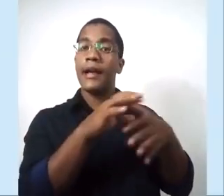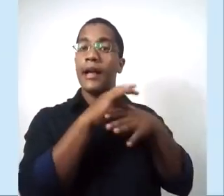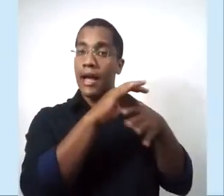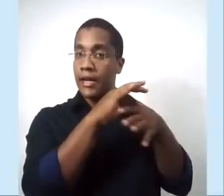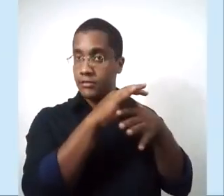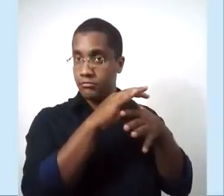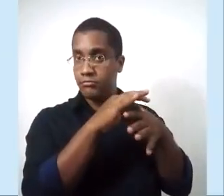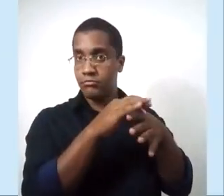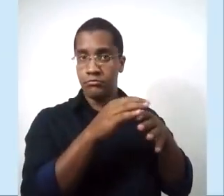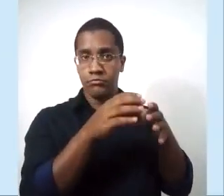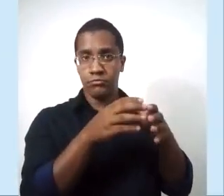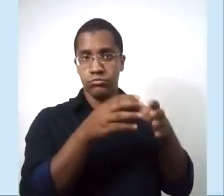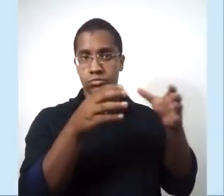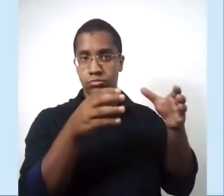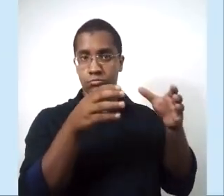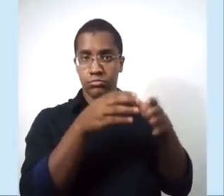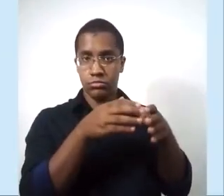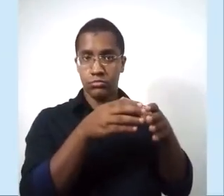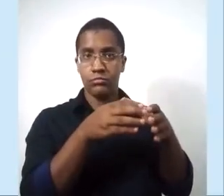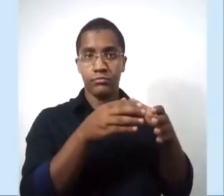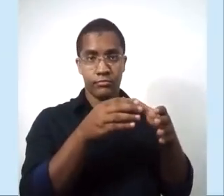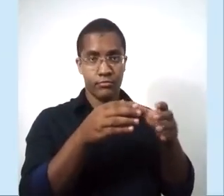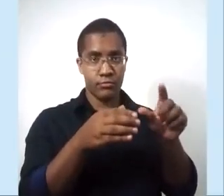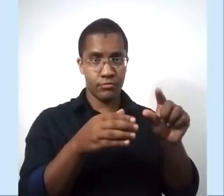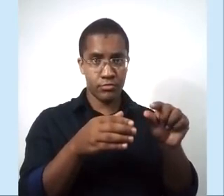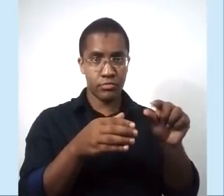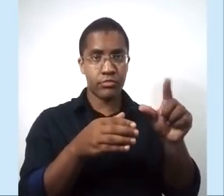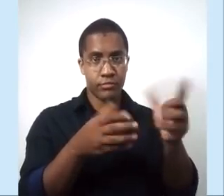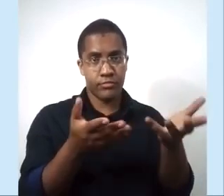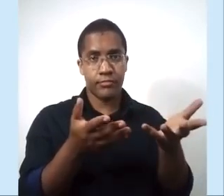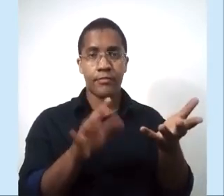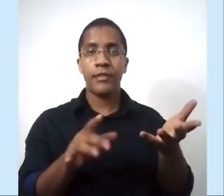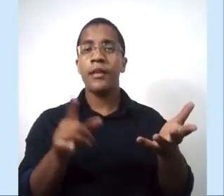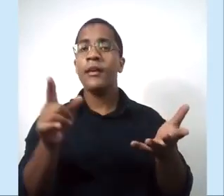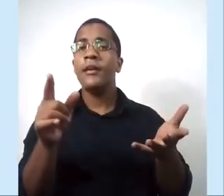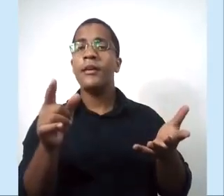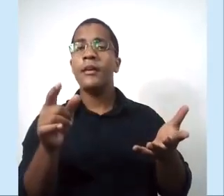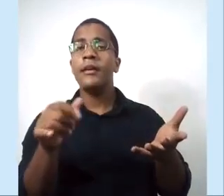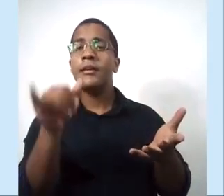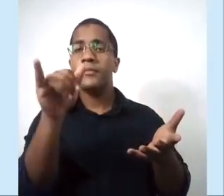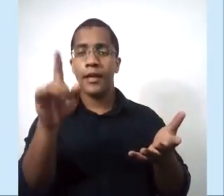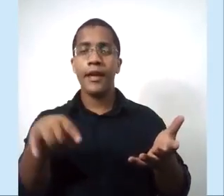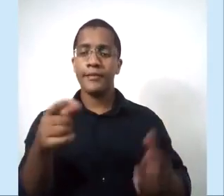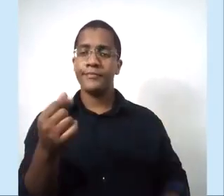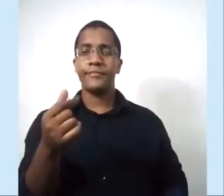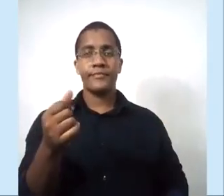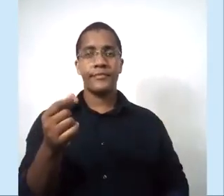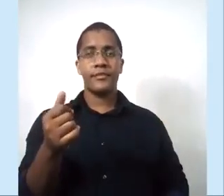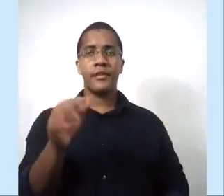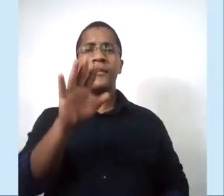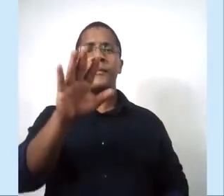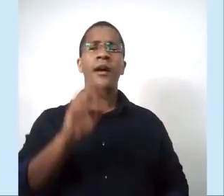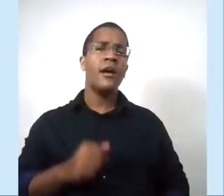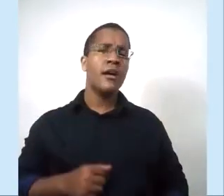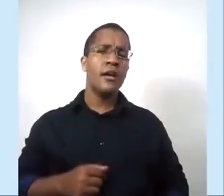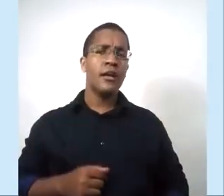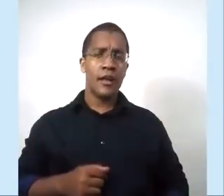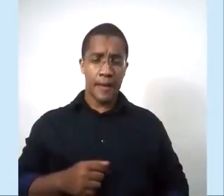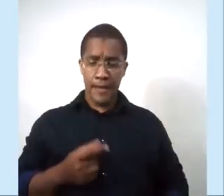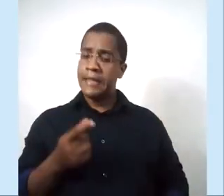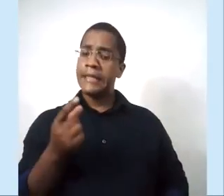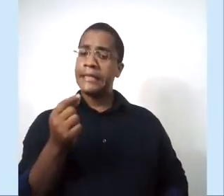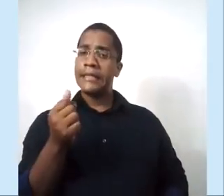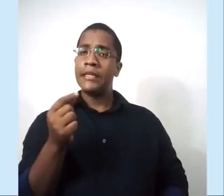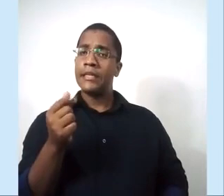de carne e o Y representa a variável do preço a pagar. Agora, como é que a gente pode representar isso para